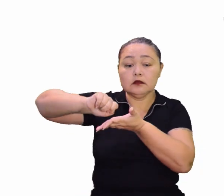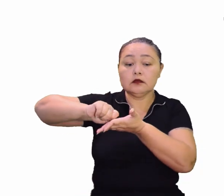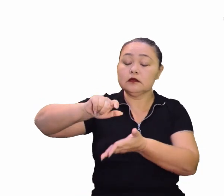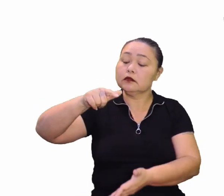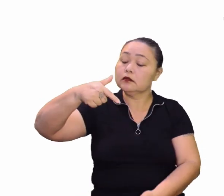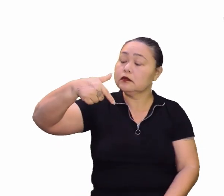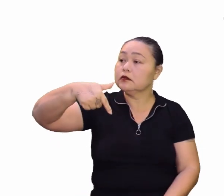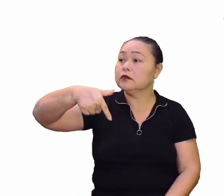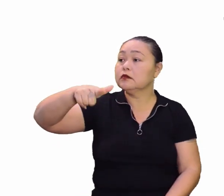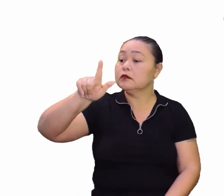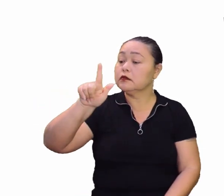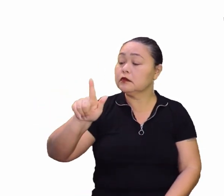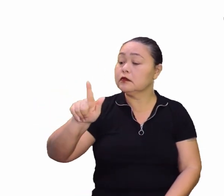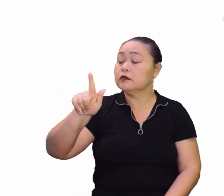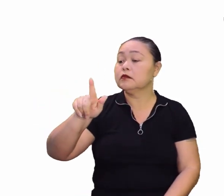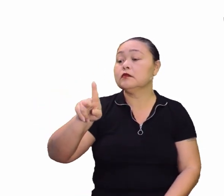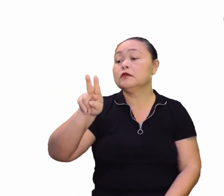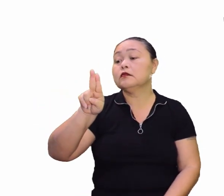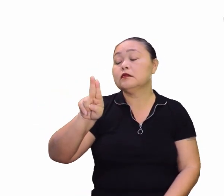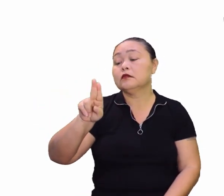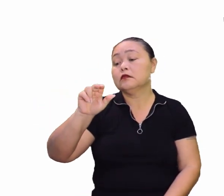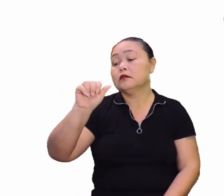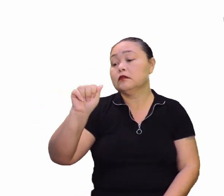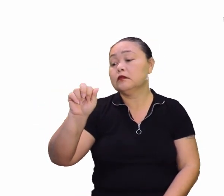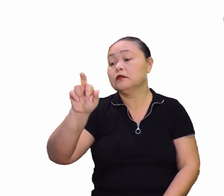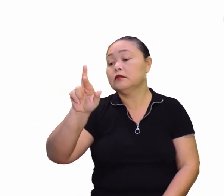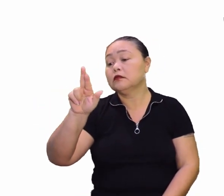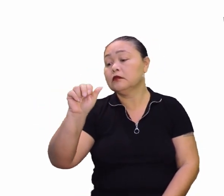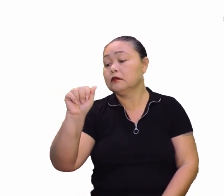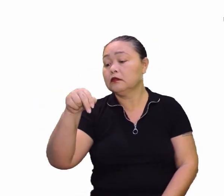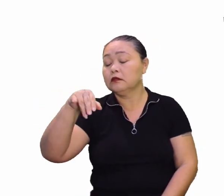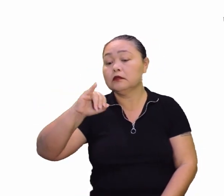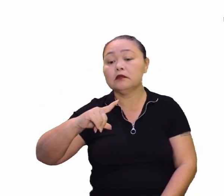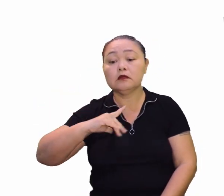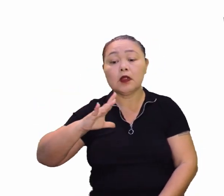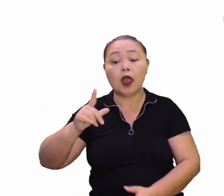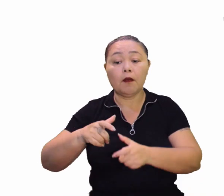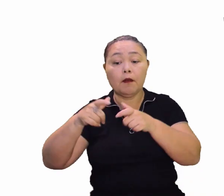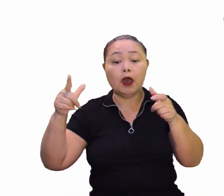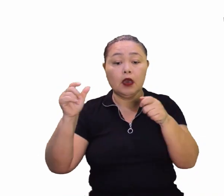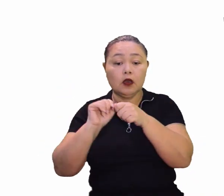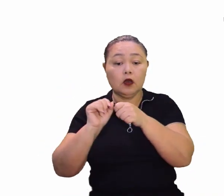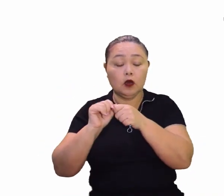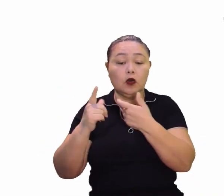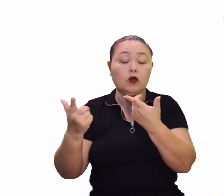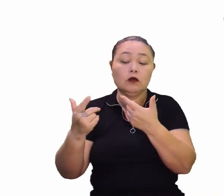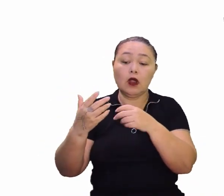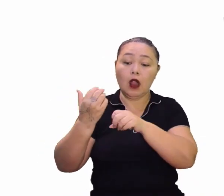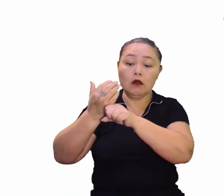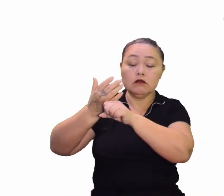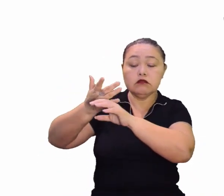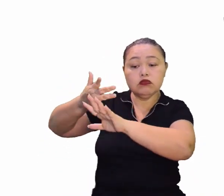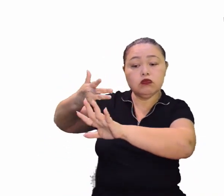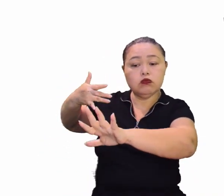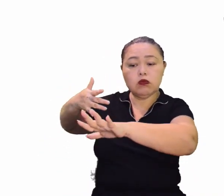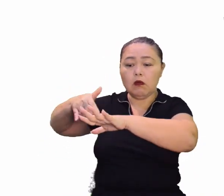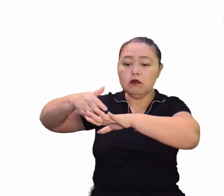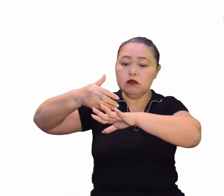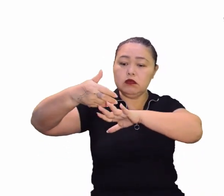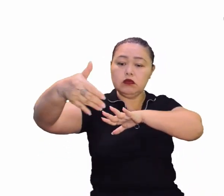Guarani e coloca aí, ó. Maior em extensão. Maior em extensão, para o aluno saber que isso daí é o maior em